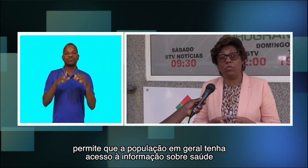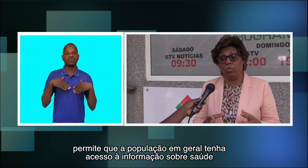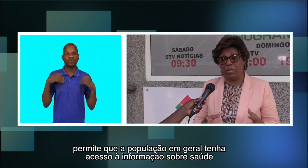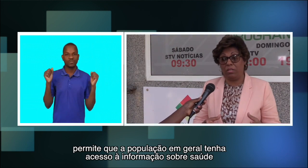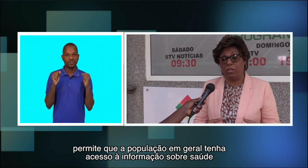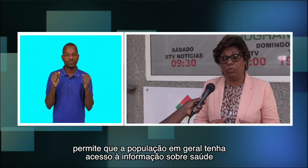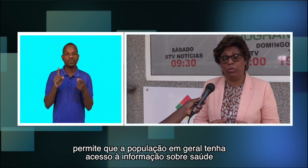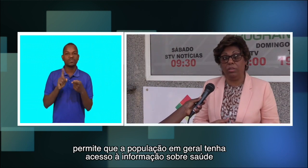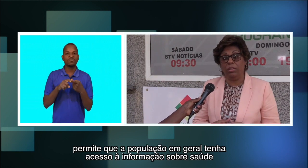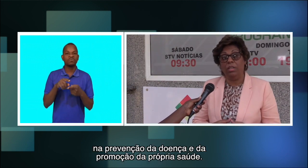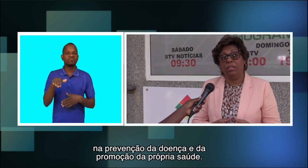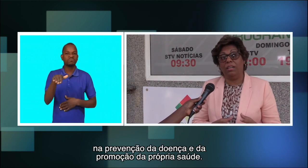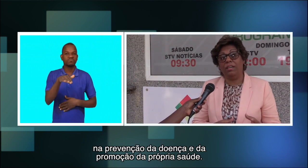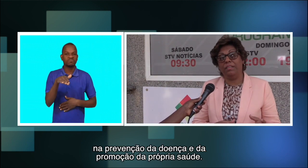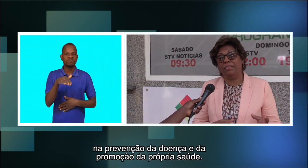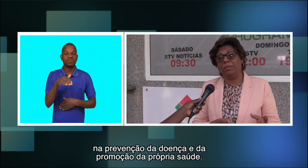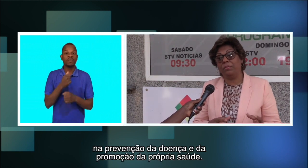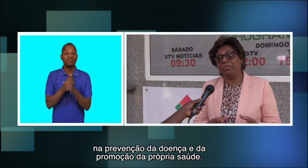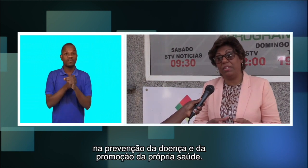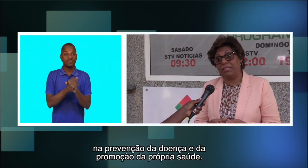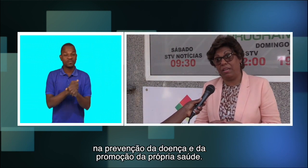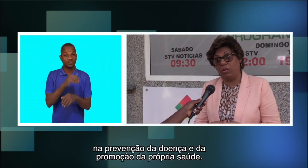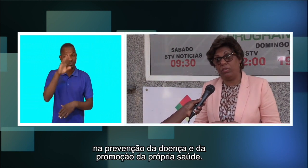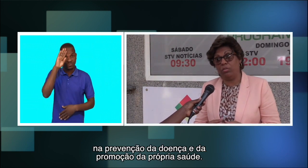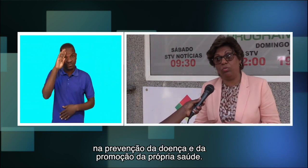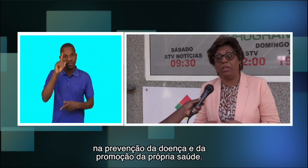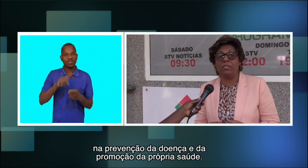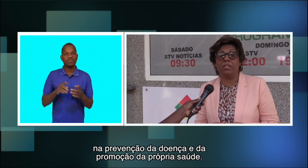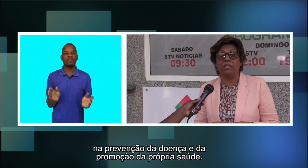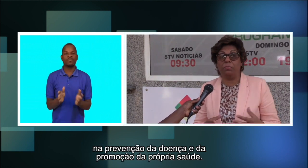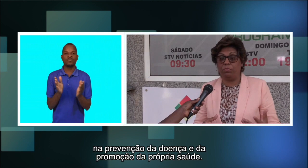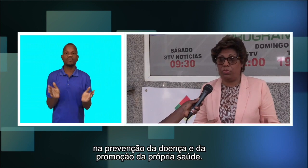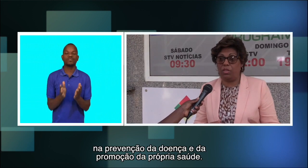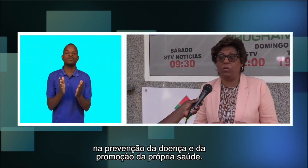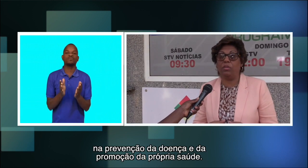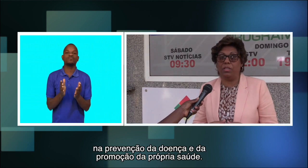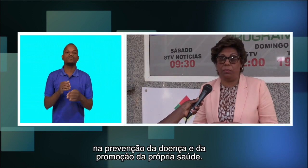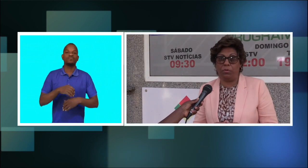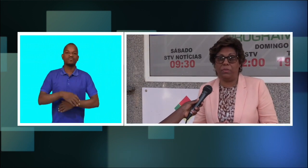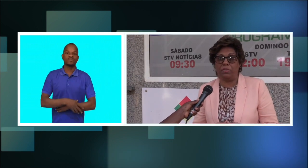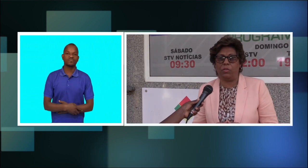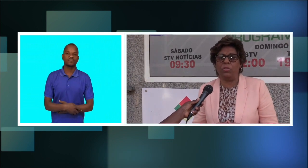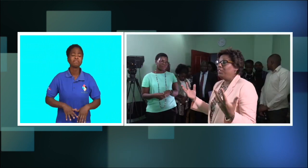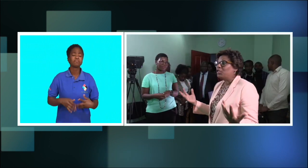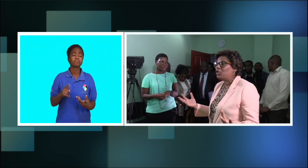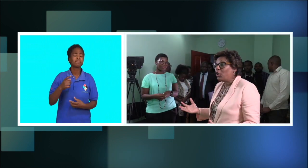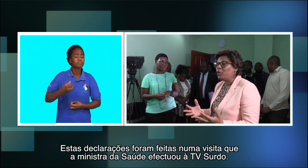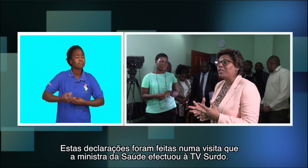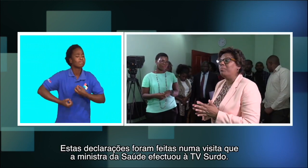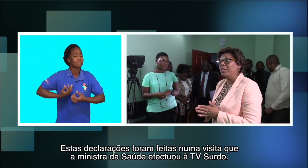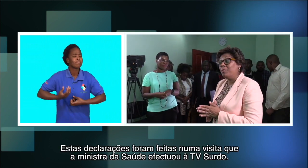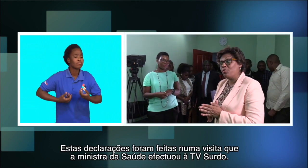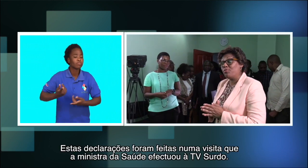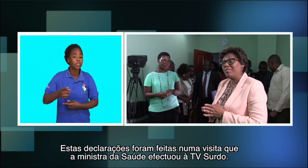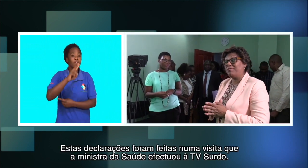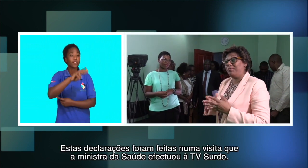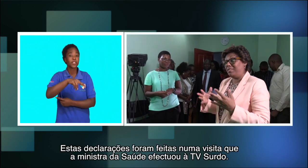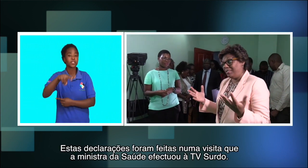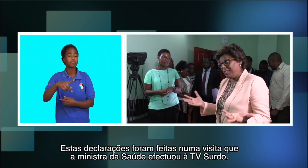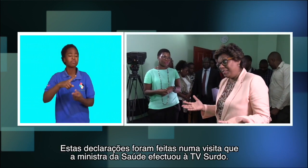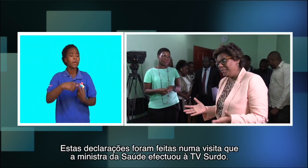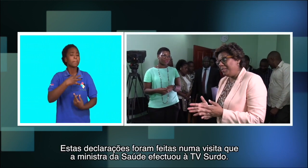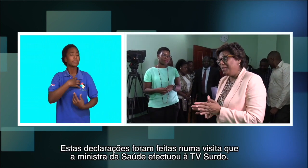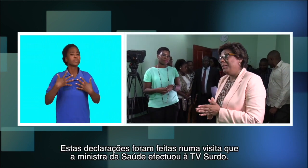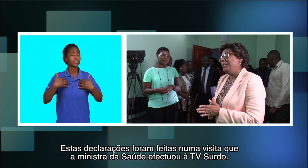informação sobre a saúde na área da prevenção da doença e da promoção da própria saúde. Estas declarações foram